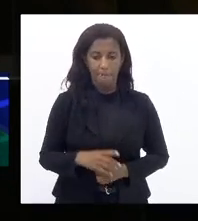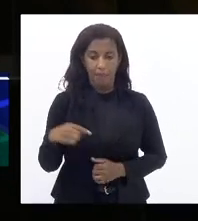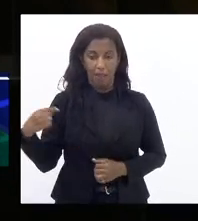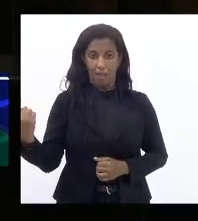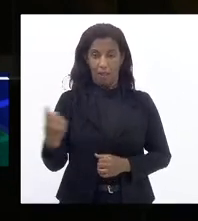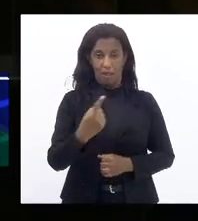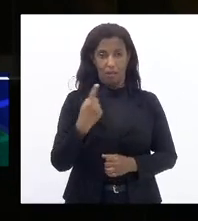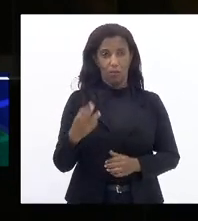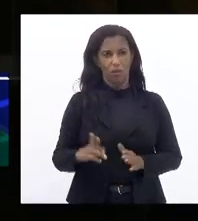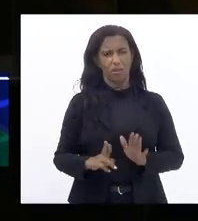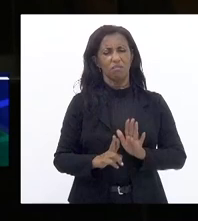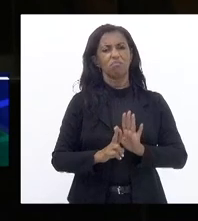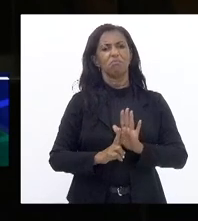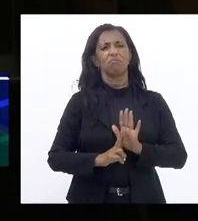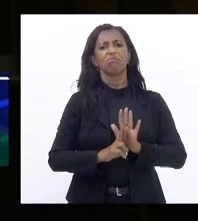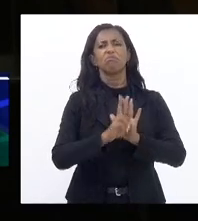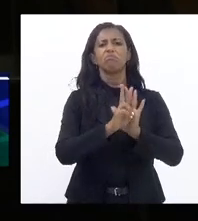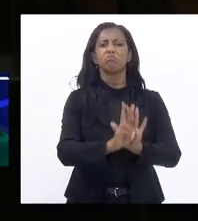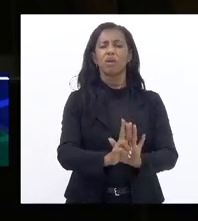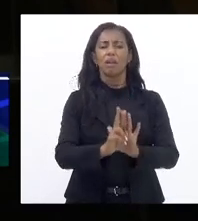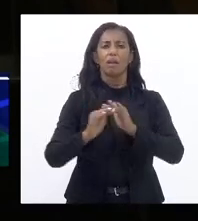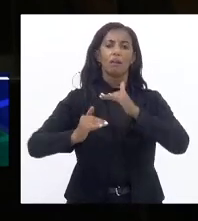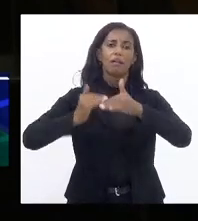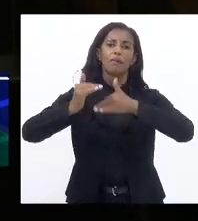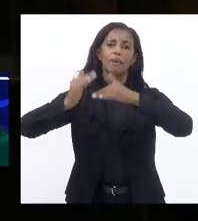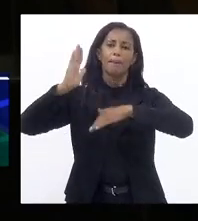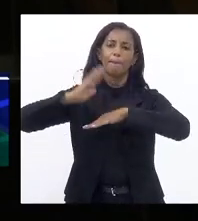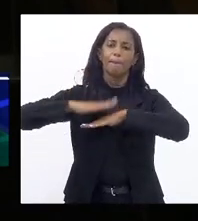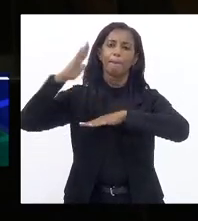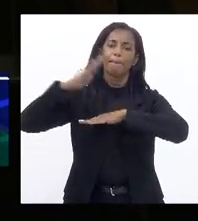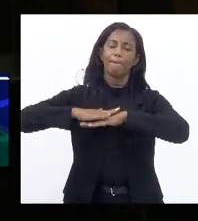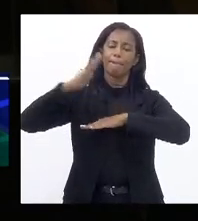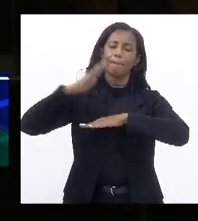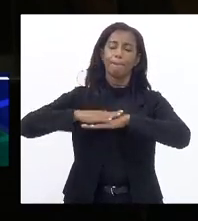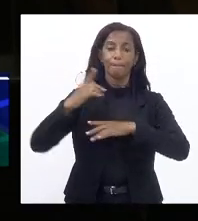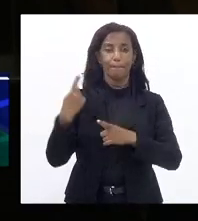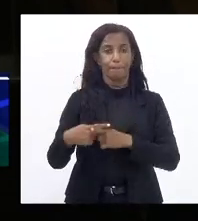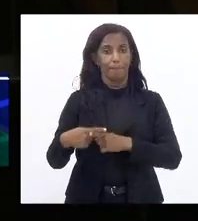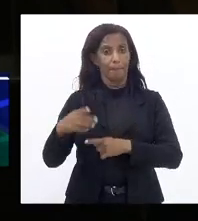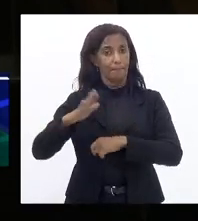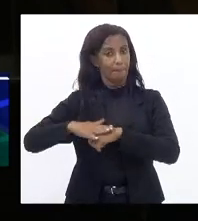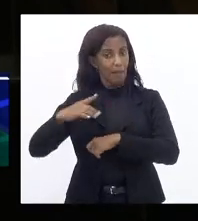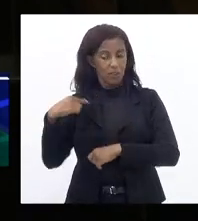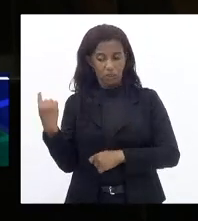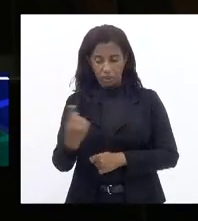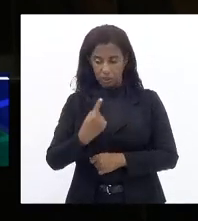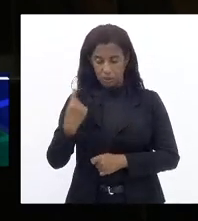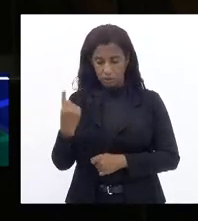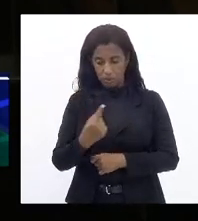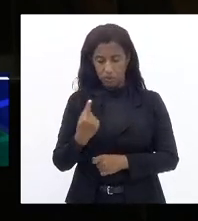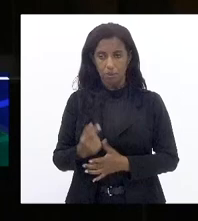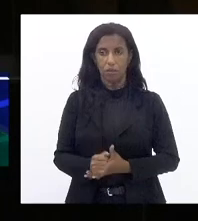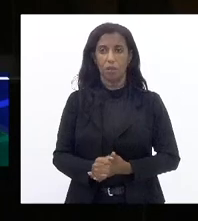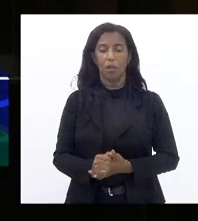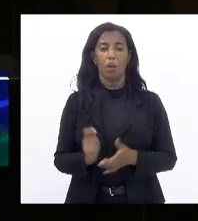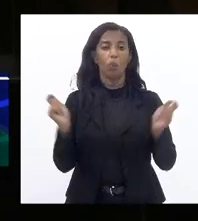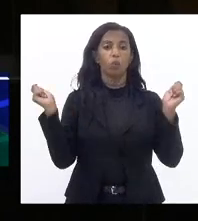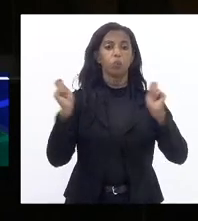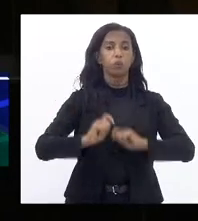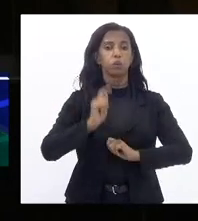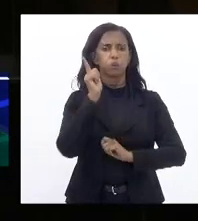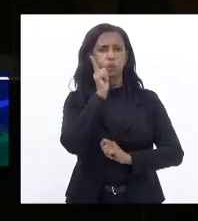nossa representatividade ela cresça ainda mais, porque por mais que nós